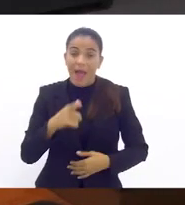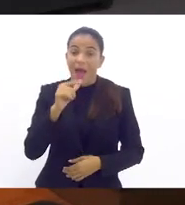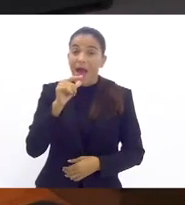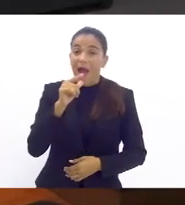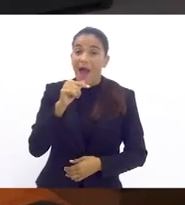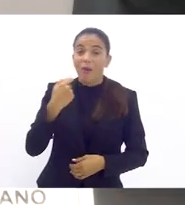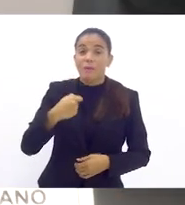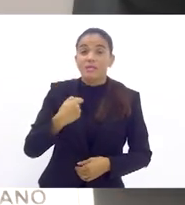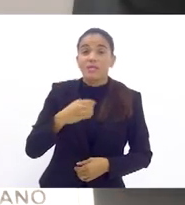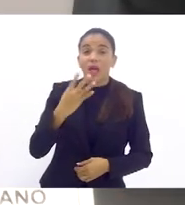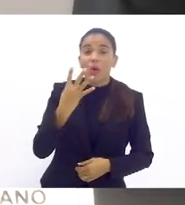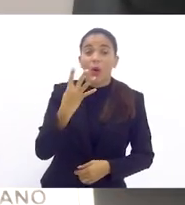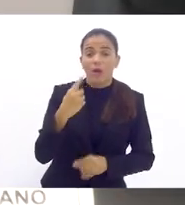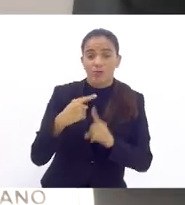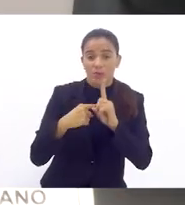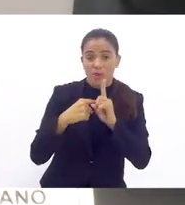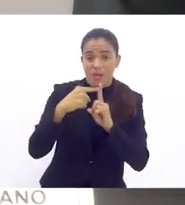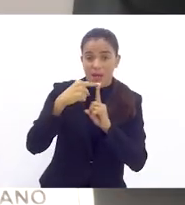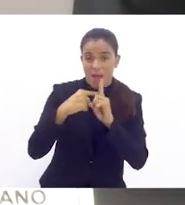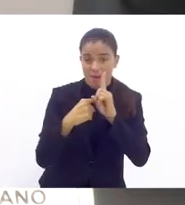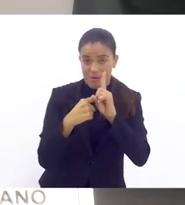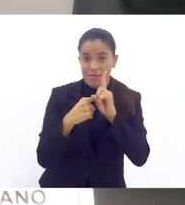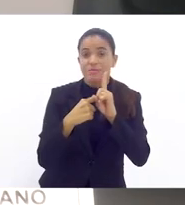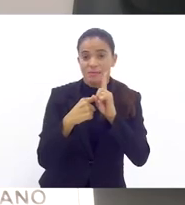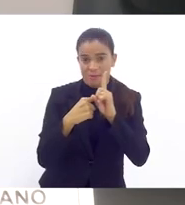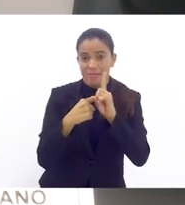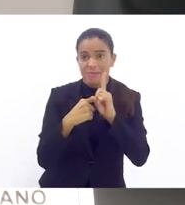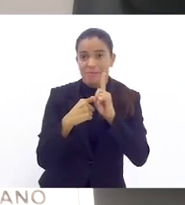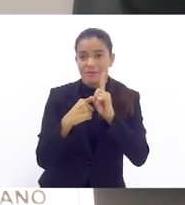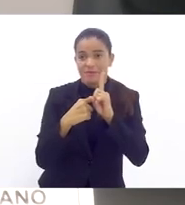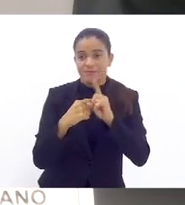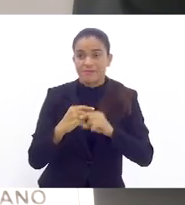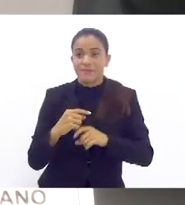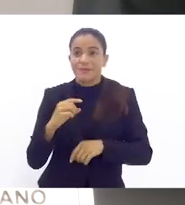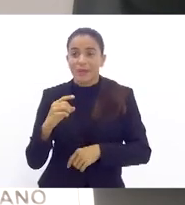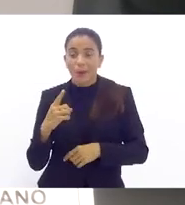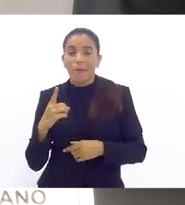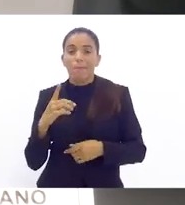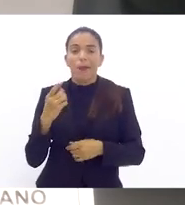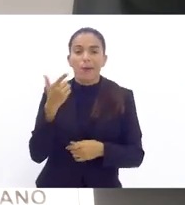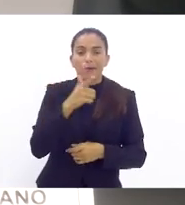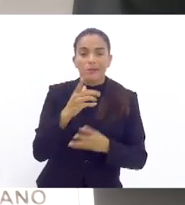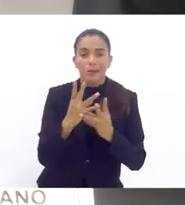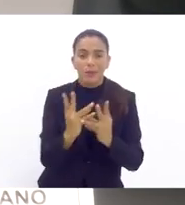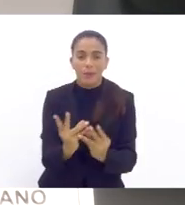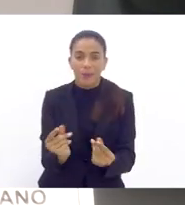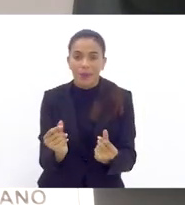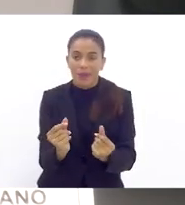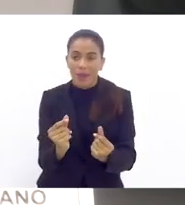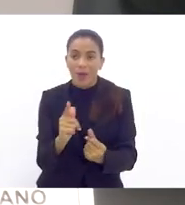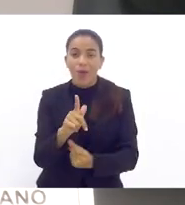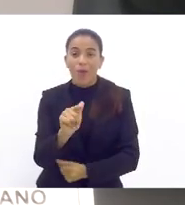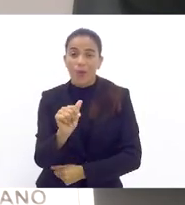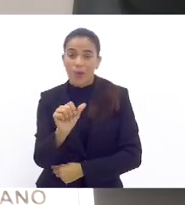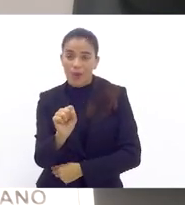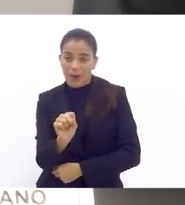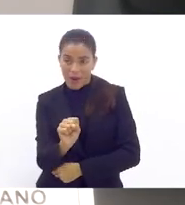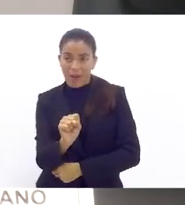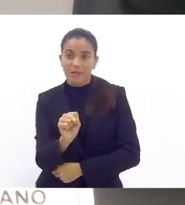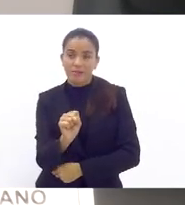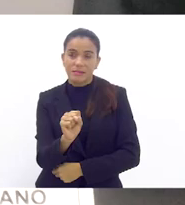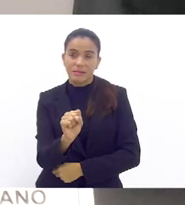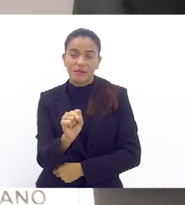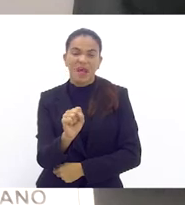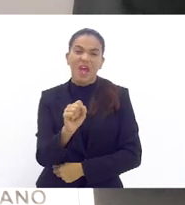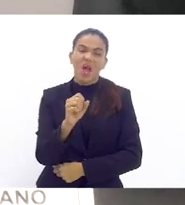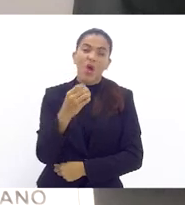4 graus para você conseguir colocar o gás, senão ele borbulha e sai. Então, para ele ficar dissolvido, os gases se dissolvem em temperatura mais baixa. Então, a